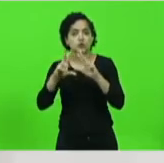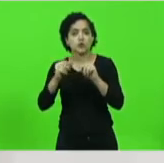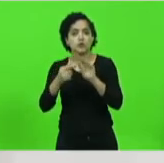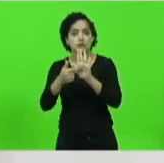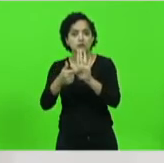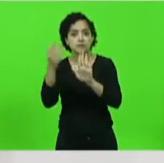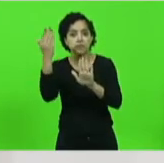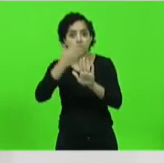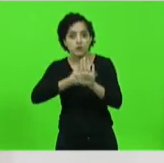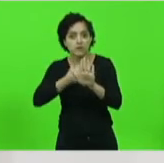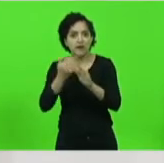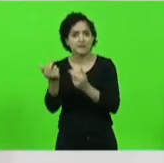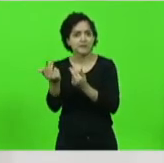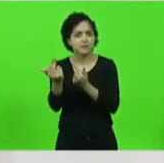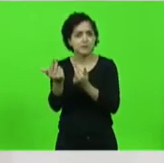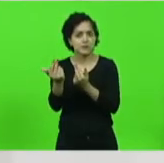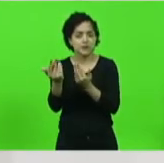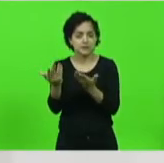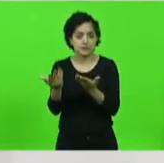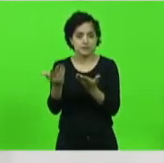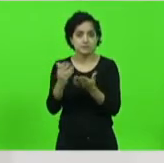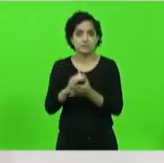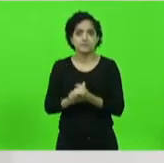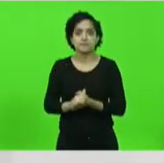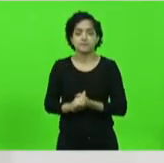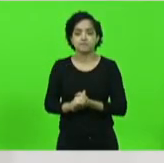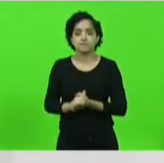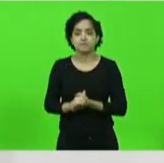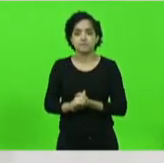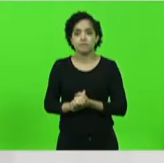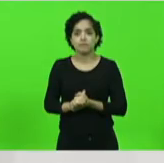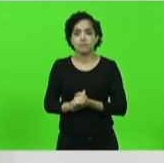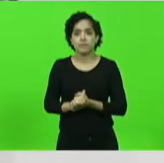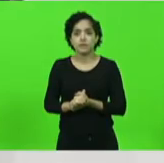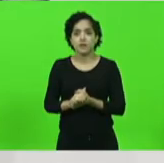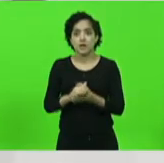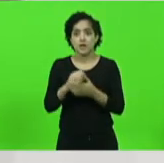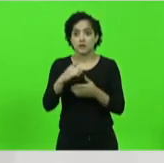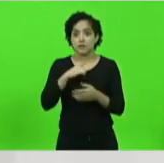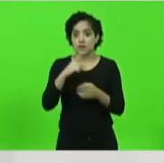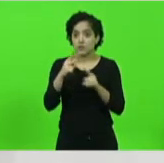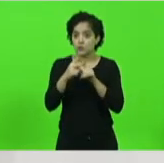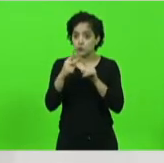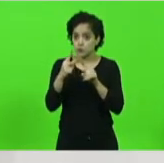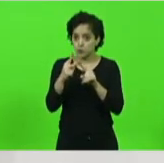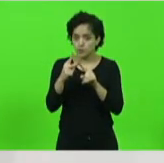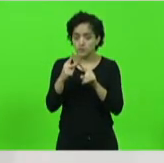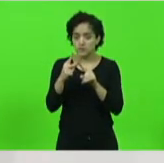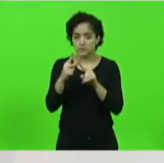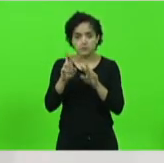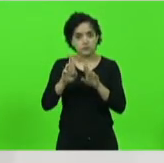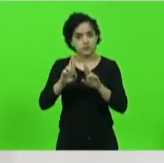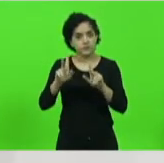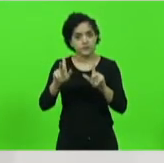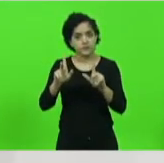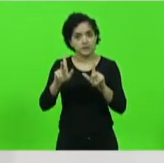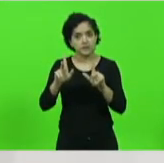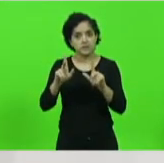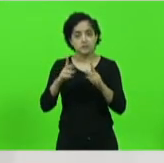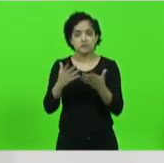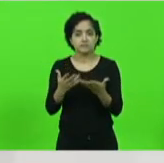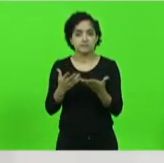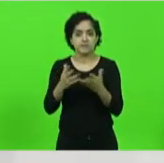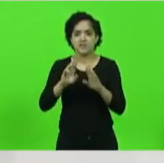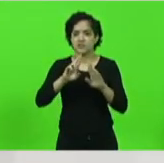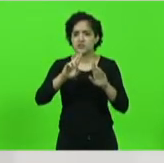para mim que são idênticas para dar como prejudicadas. Eu tenho duas, e eu sei que elas são totalmente diferentes, e totalmente diferente